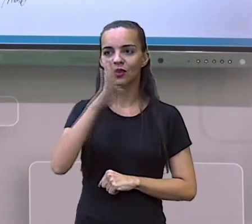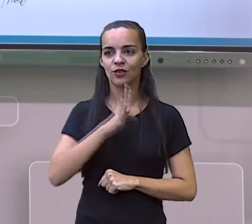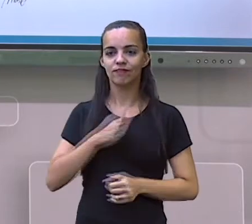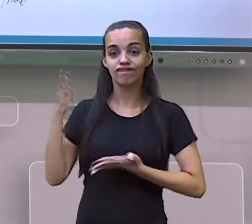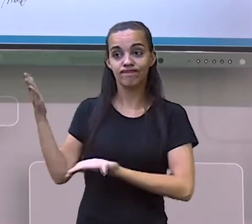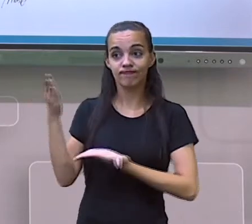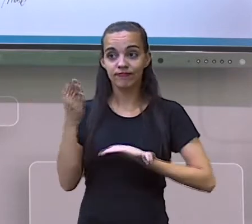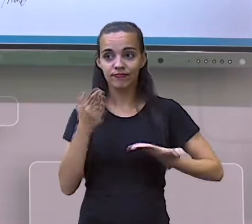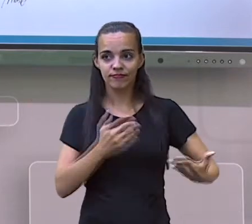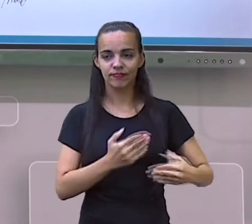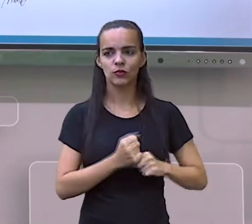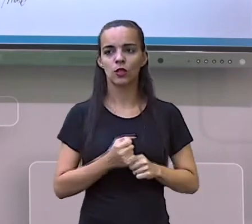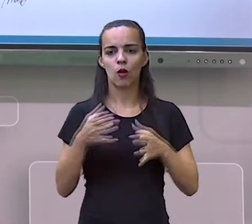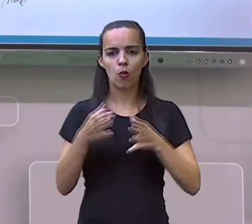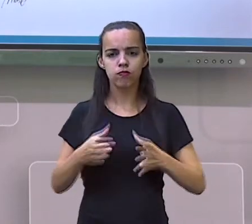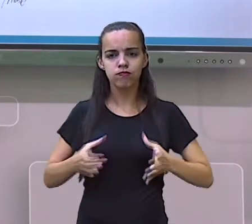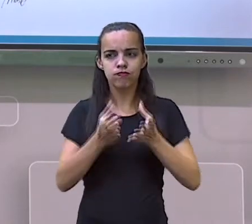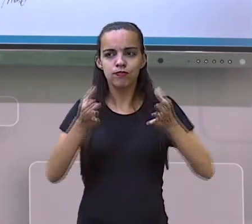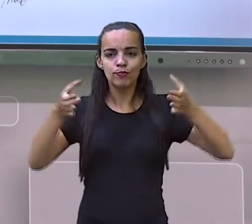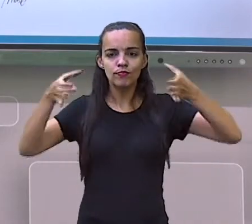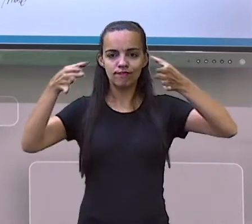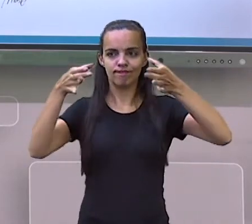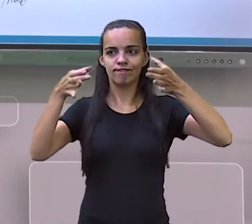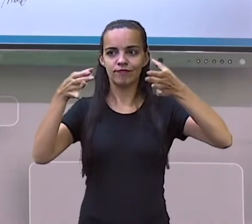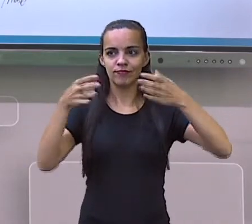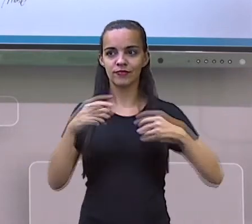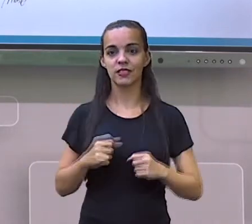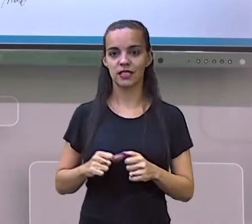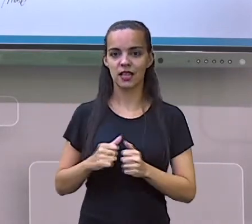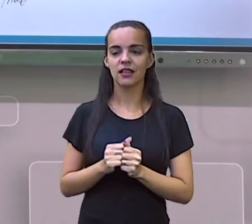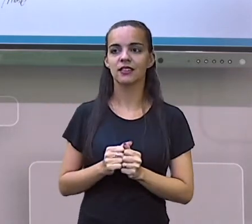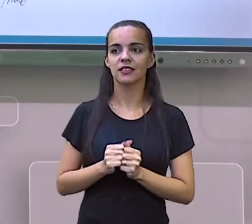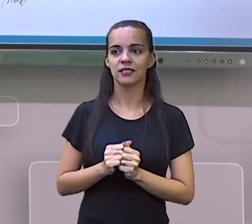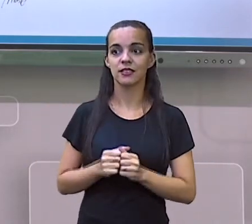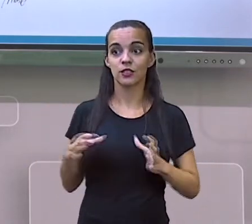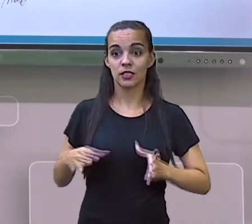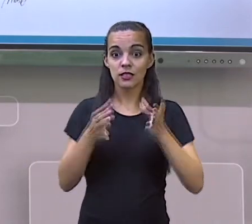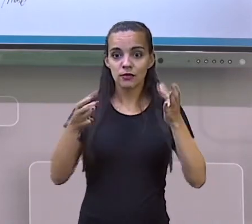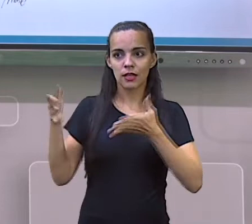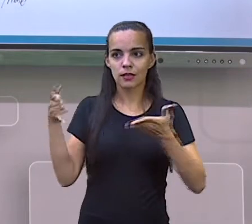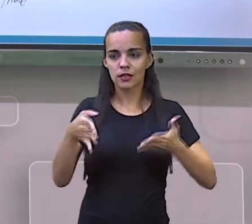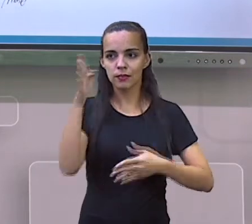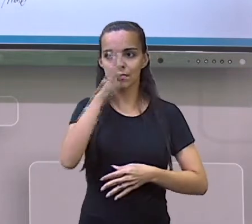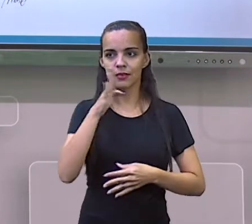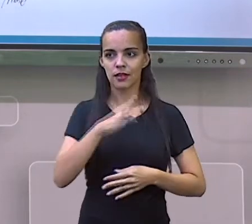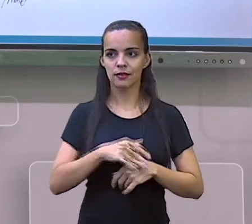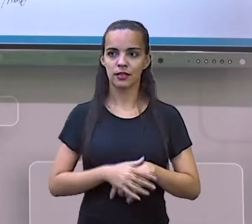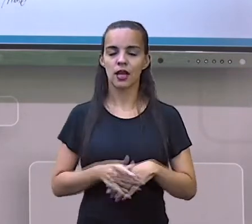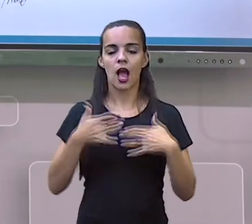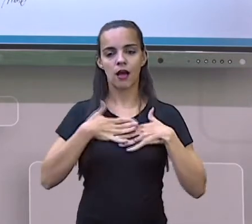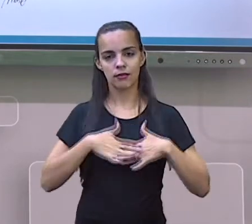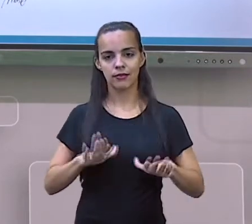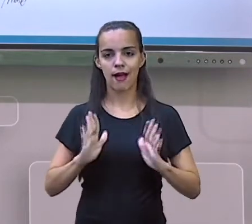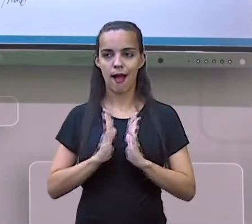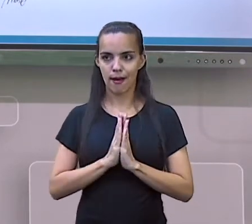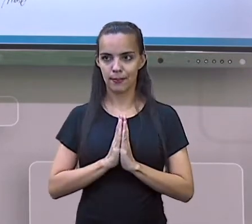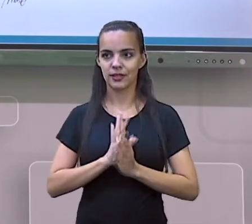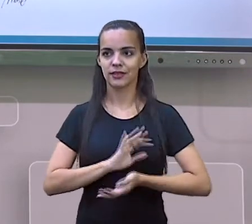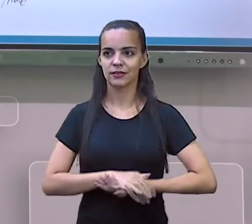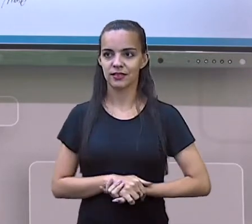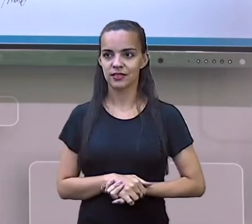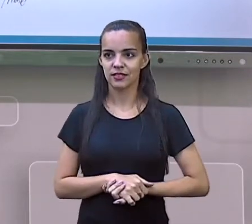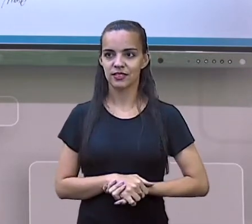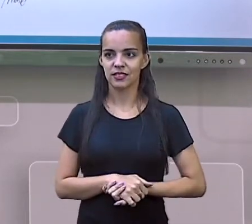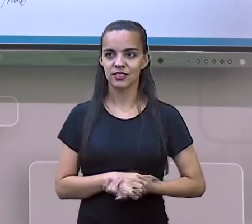traz a taça para... A seleção brasileira traz a taça para o Brasil. Ai, amém. Quanto